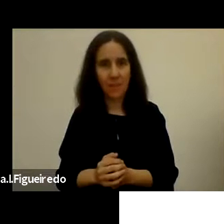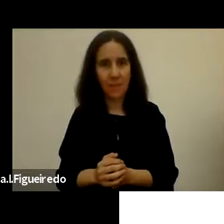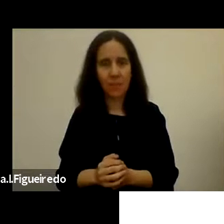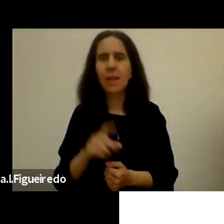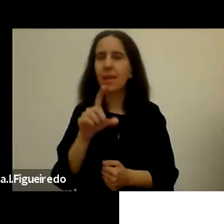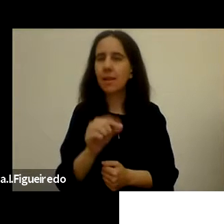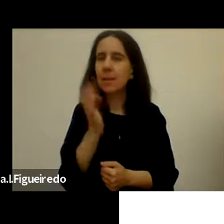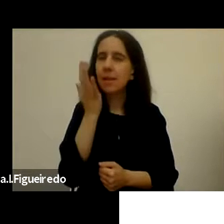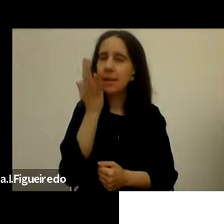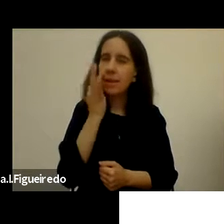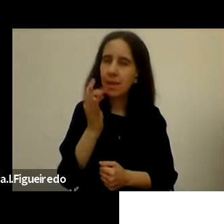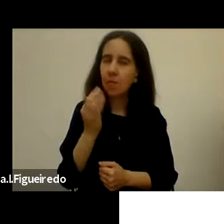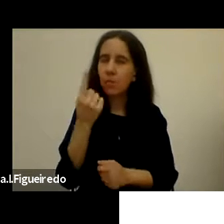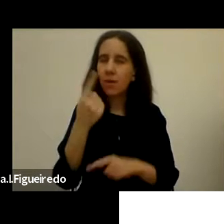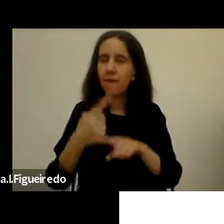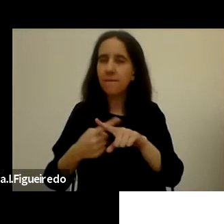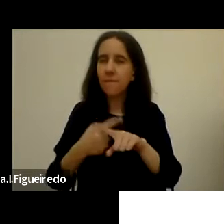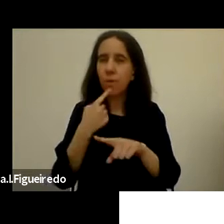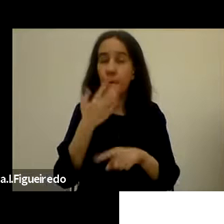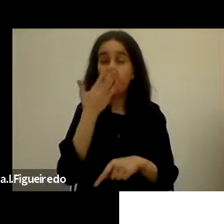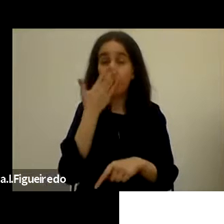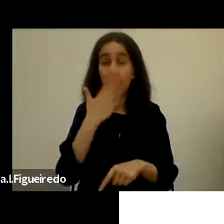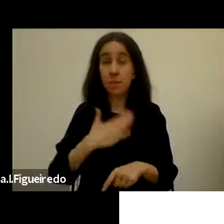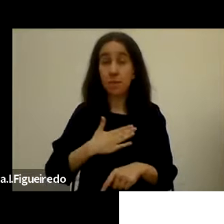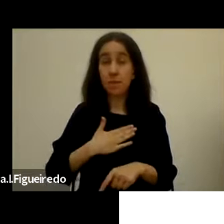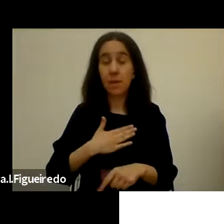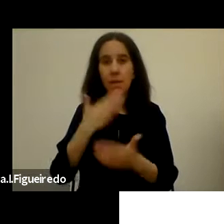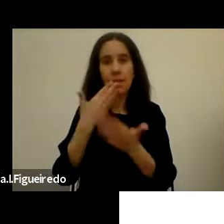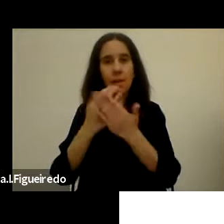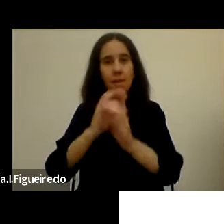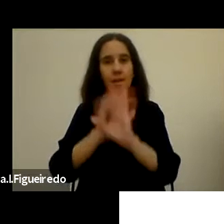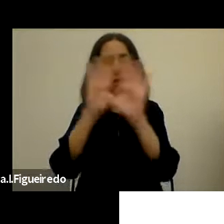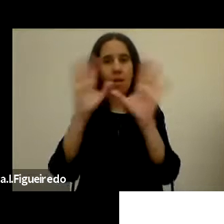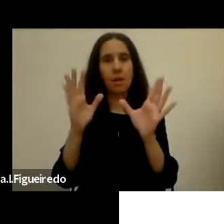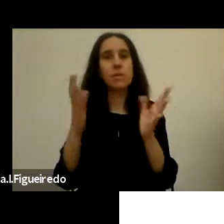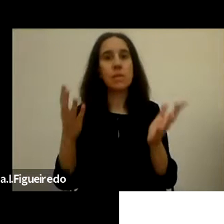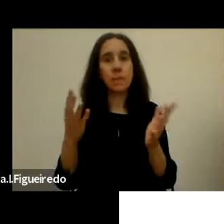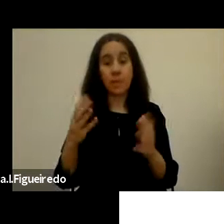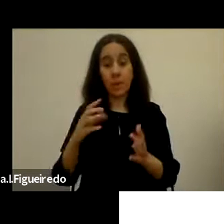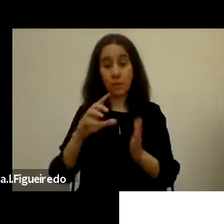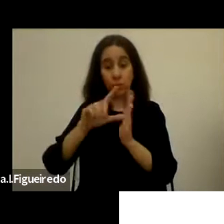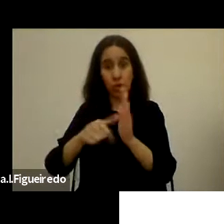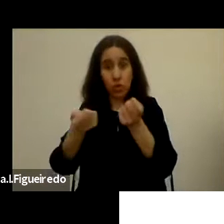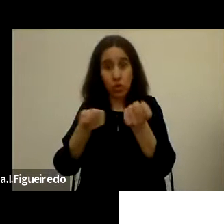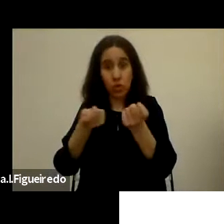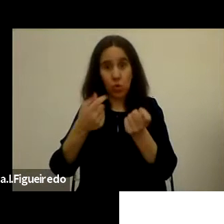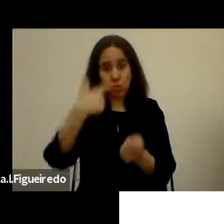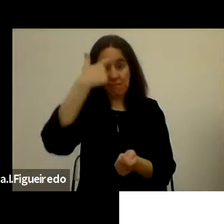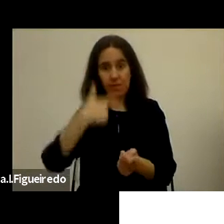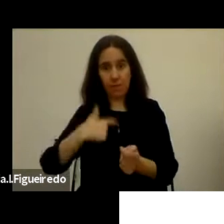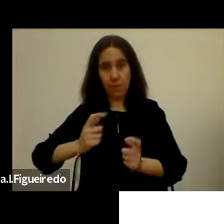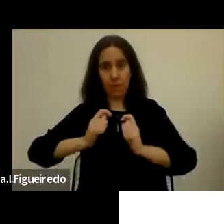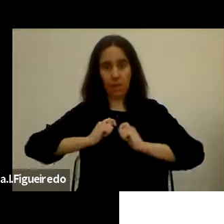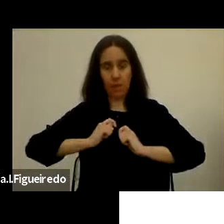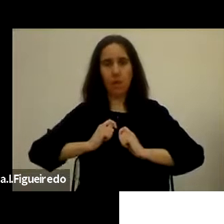Também tentámos fazer algo muito interessante, parece-me, que é clarificar que o papel do gestor de projeto, muito mais